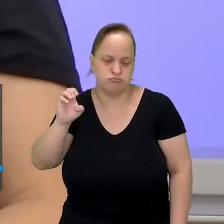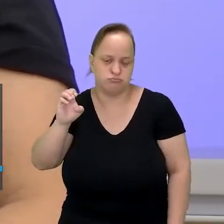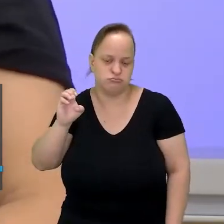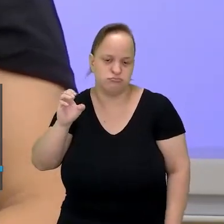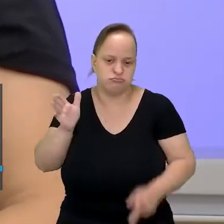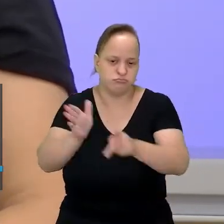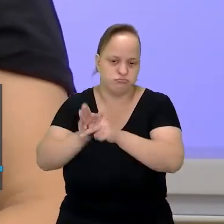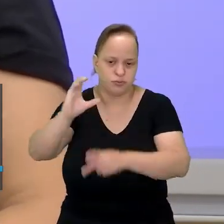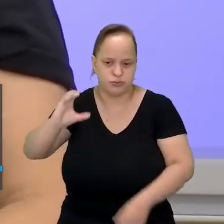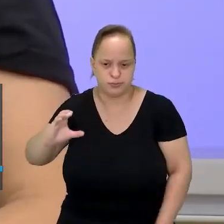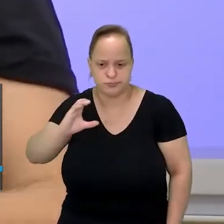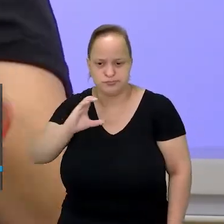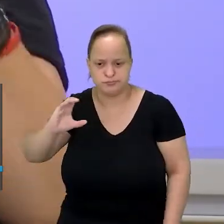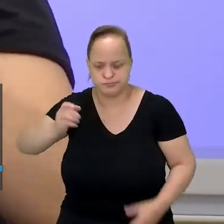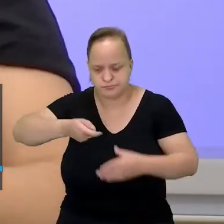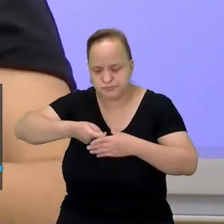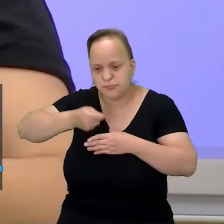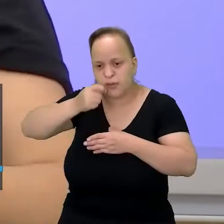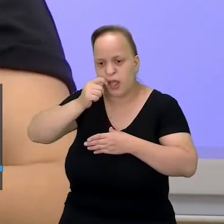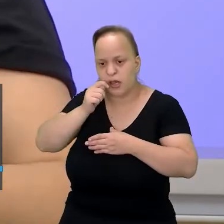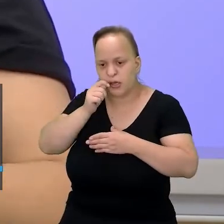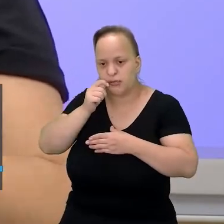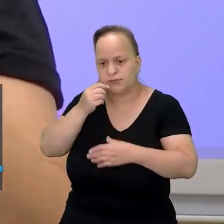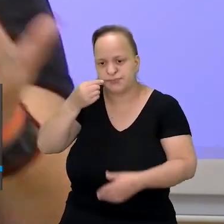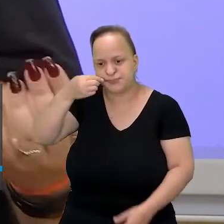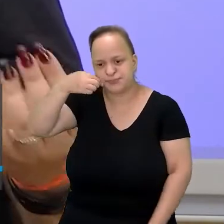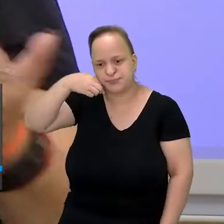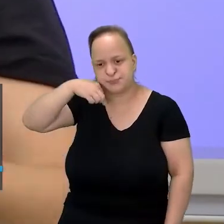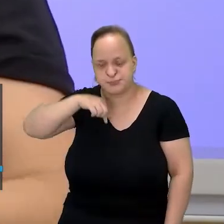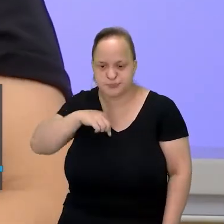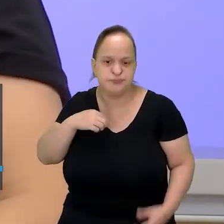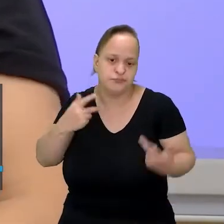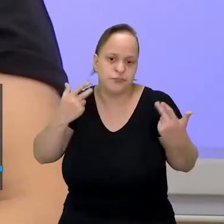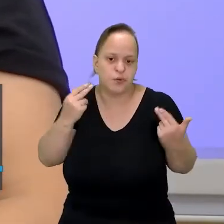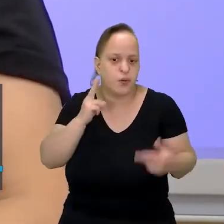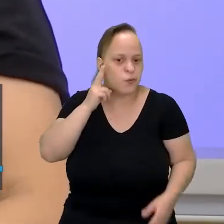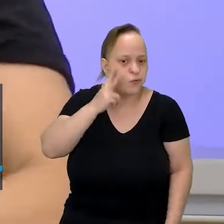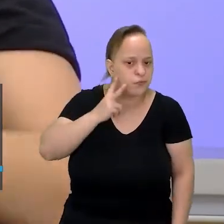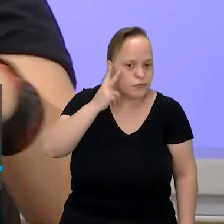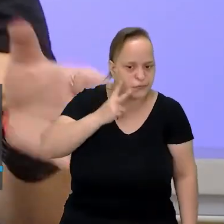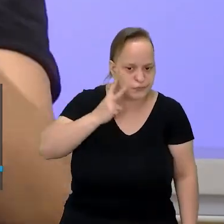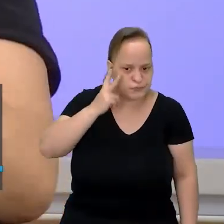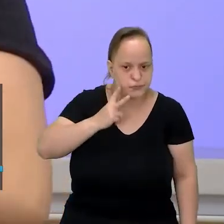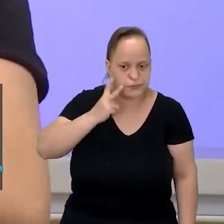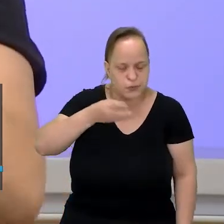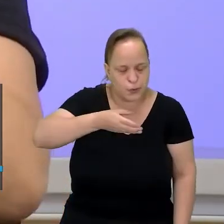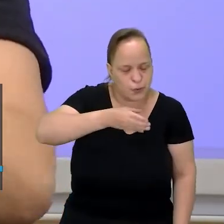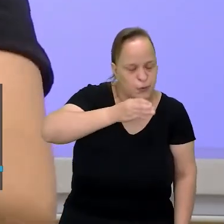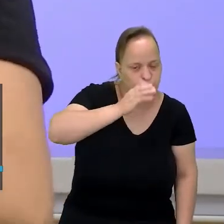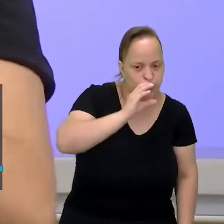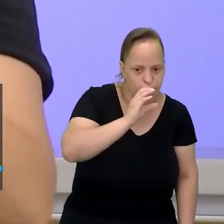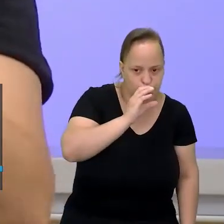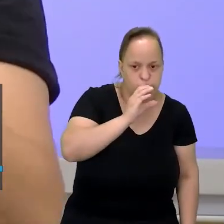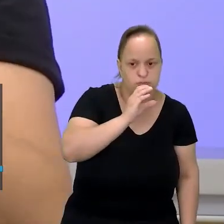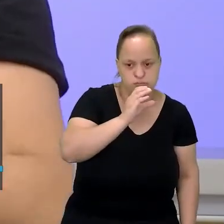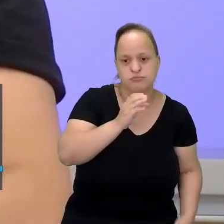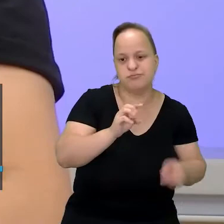é, que você ingere, como o vinho, né, no ritual. Quando você fala, por